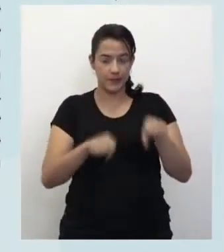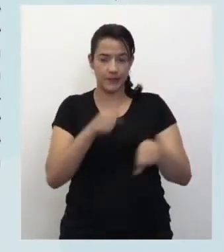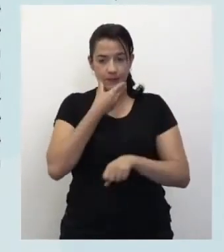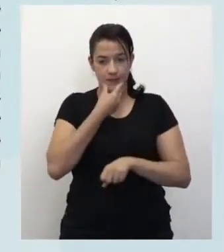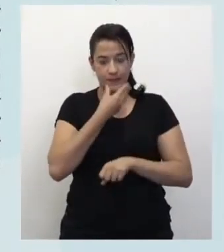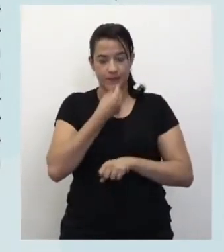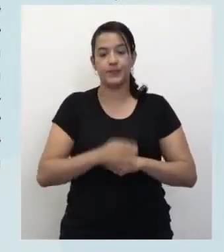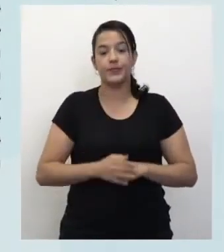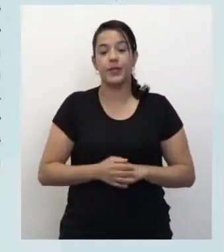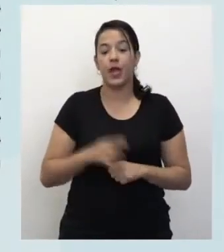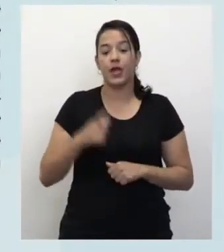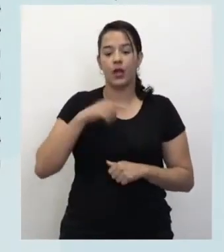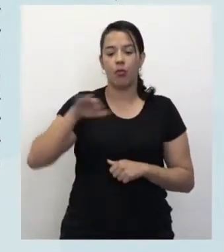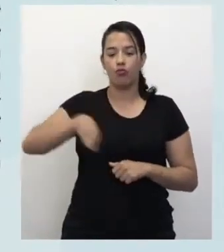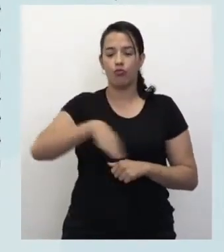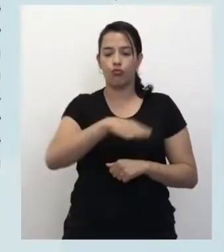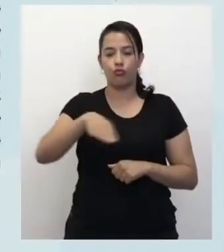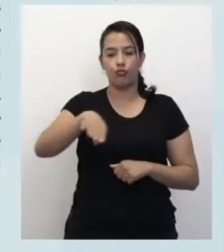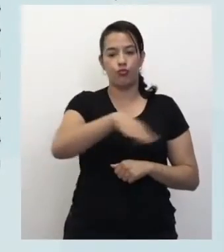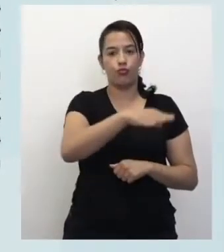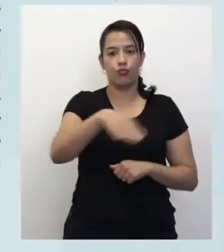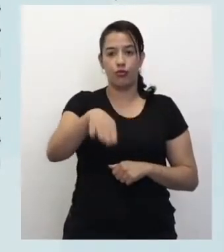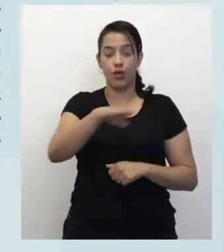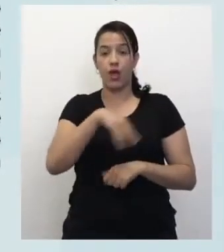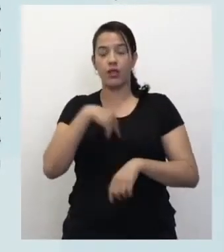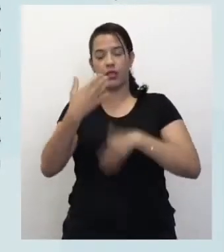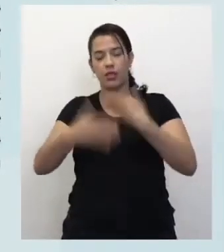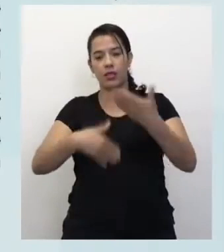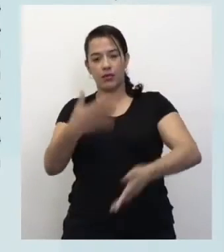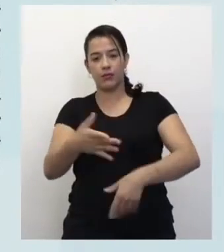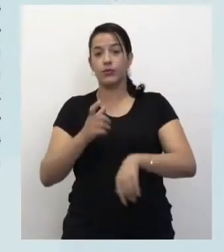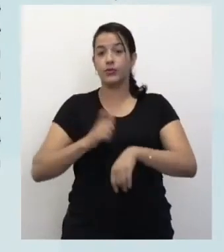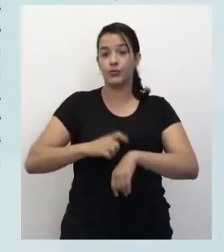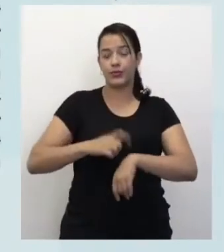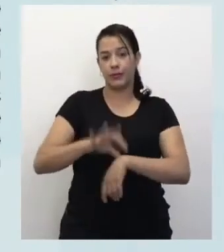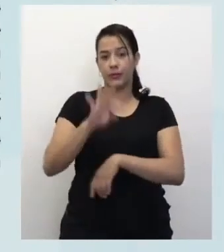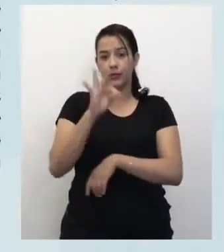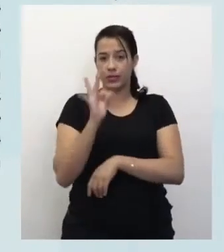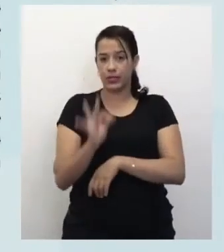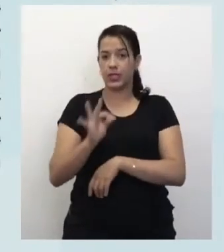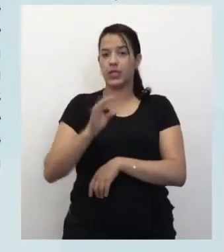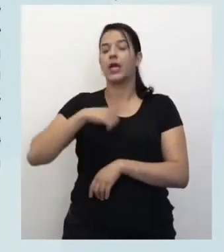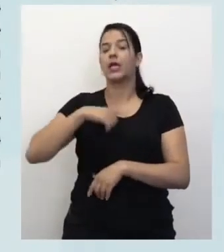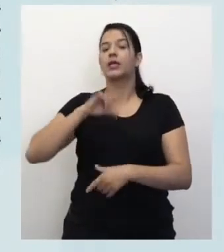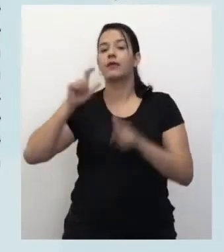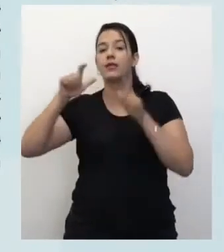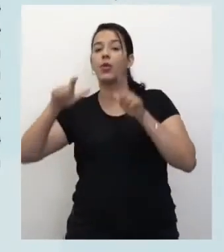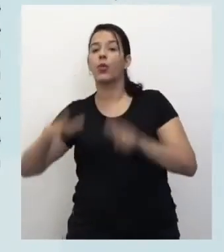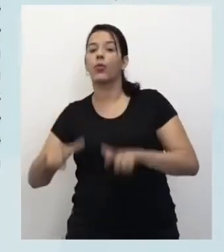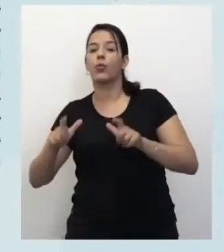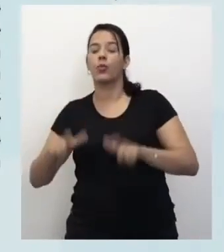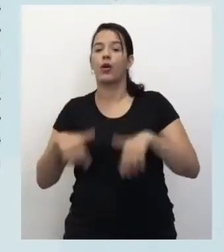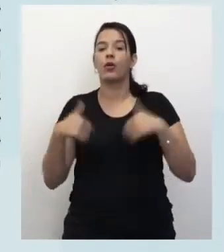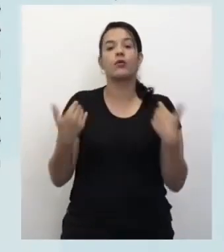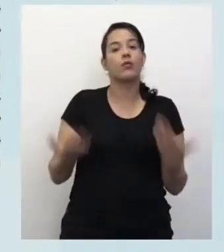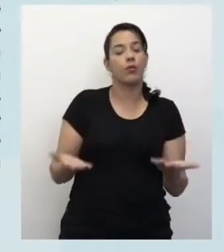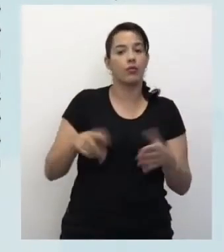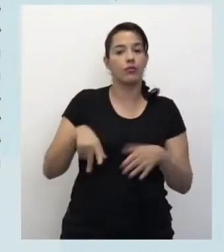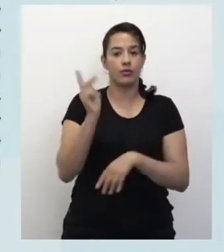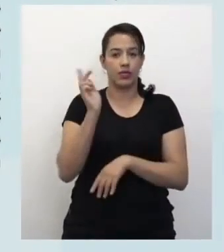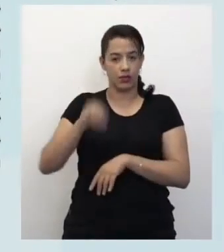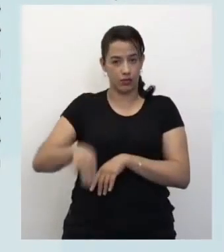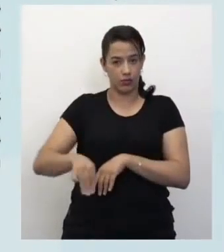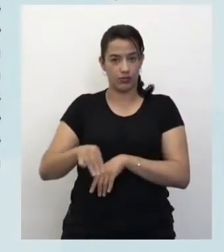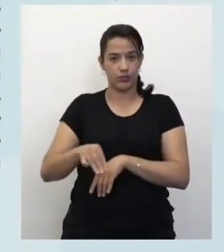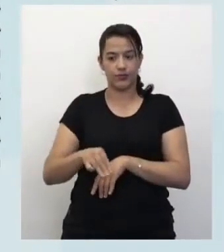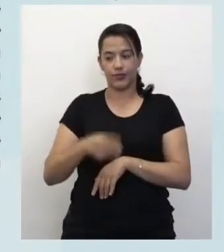lá na Rodovia dos Imigrantes, tá? Depois de um certo tempo T, ele está num determinado ponto demarcado em quilômetros, tá